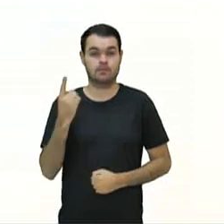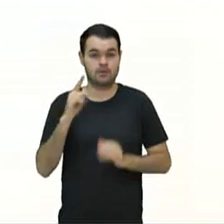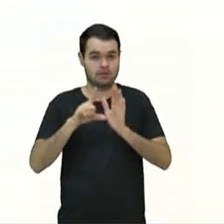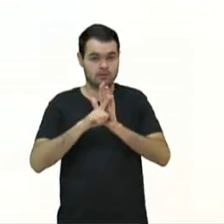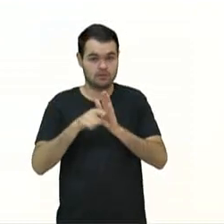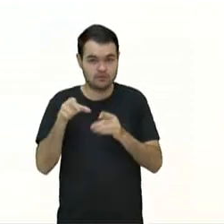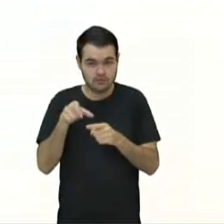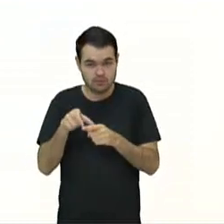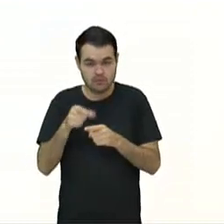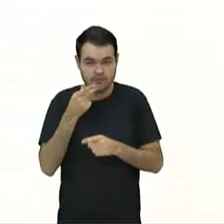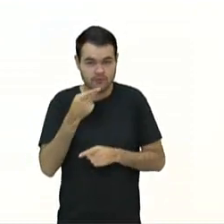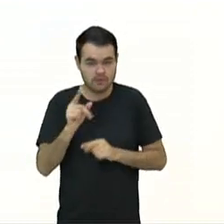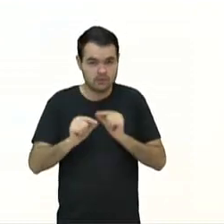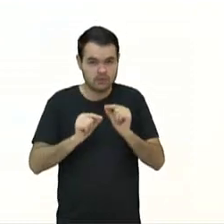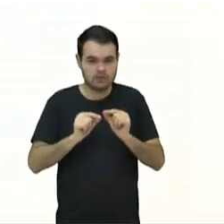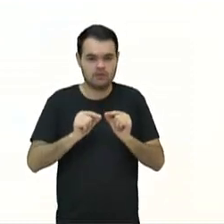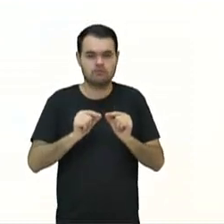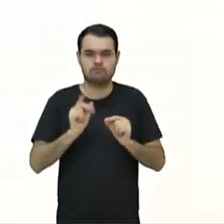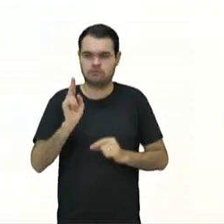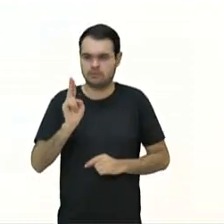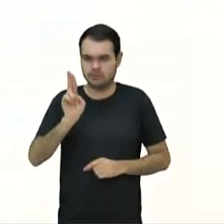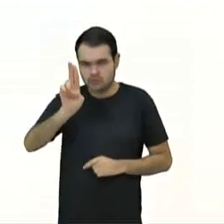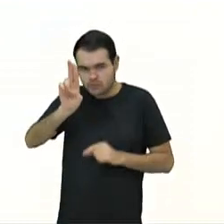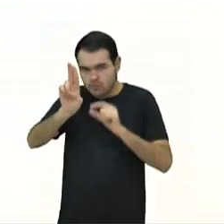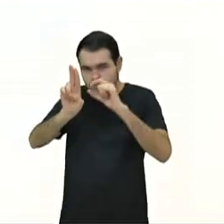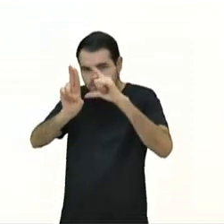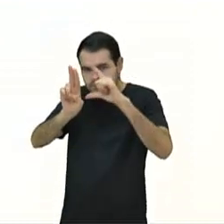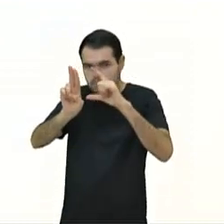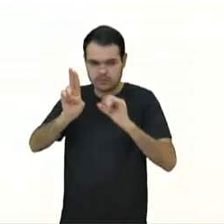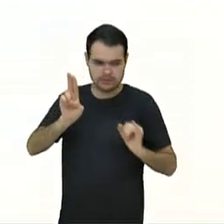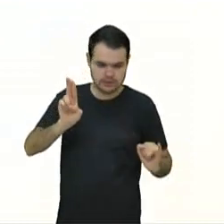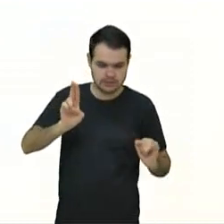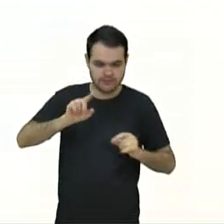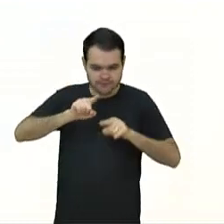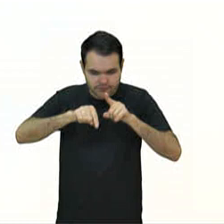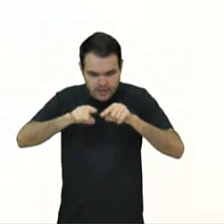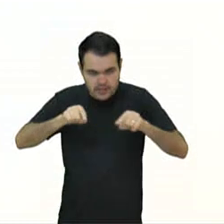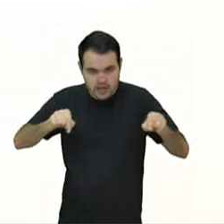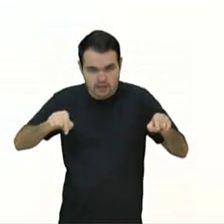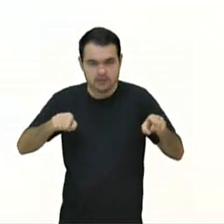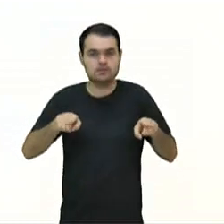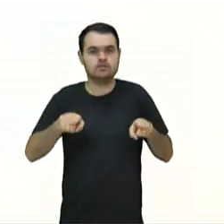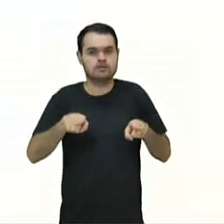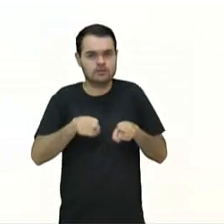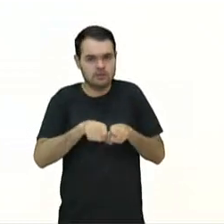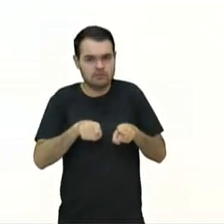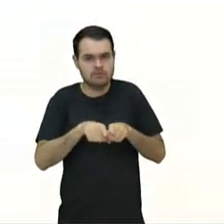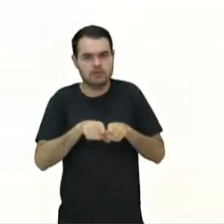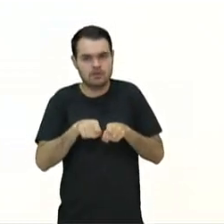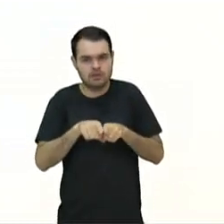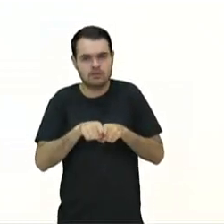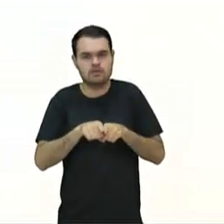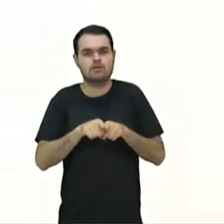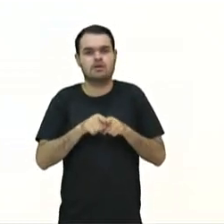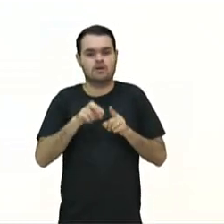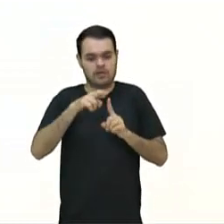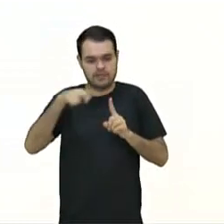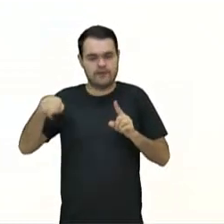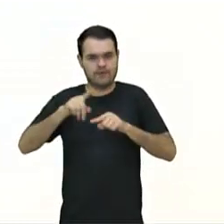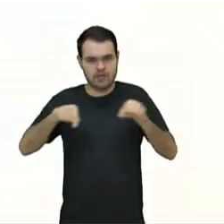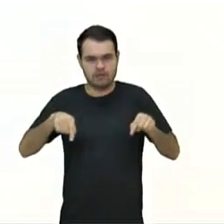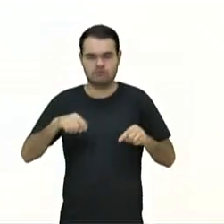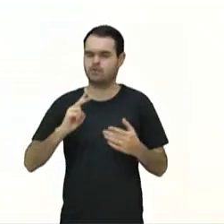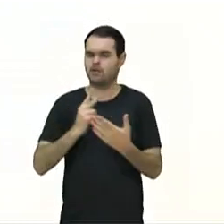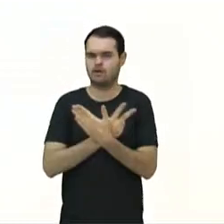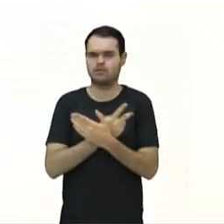Ohm, diz que ao variar a tensão e a corrente elétrica, também varia a resistência. Essa está incorreta porque